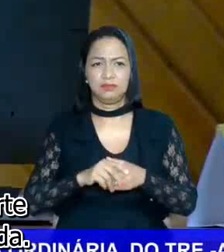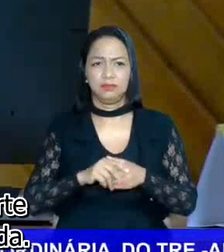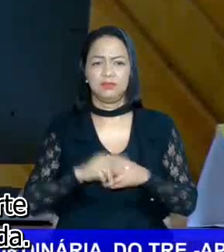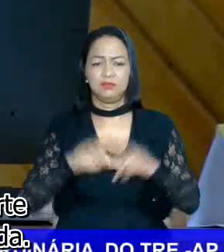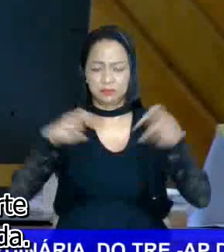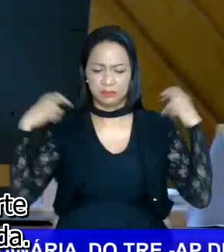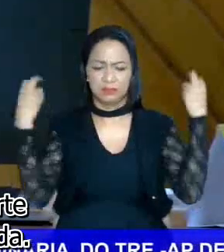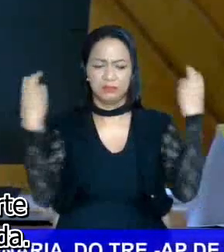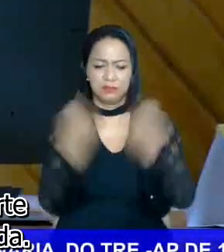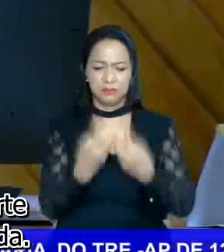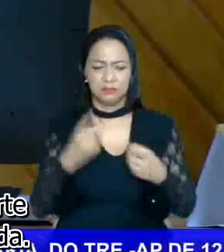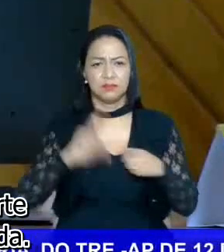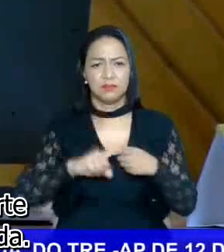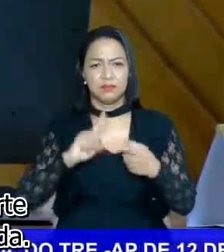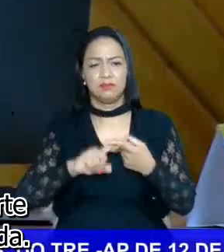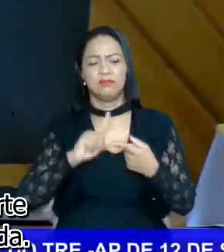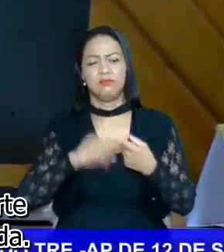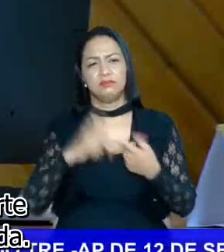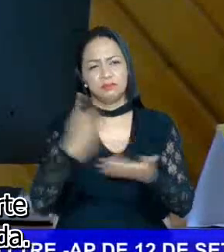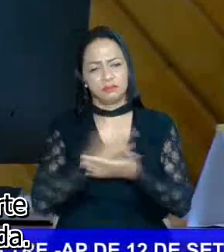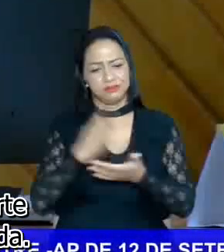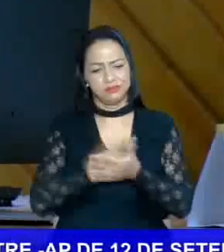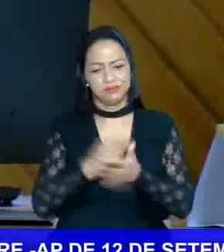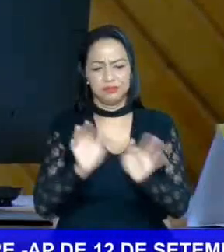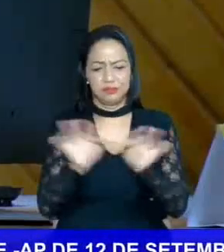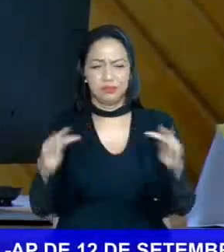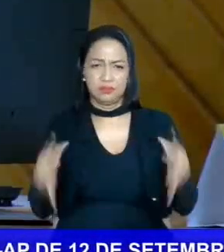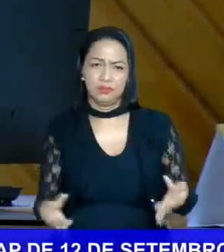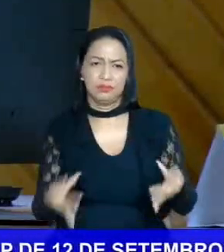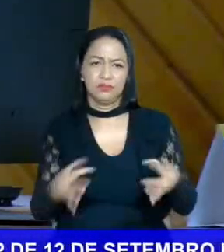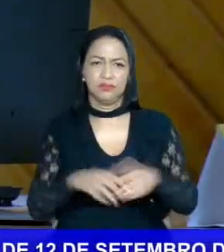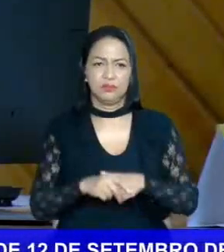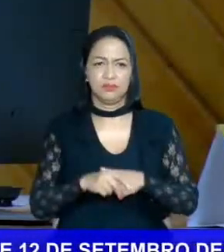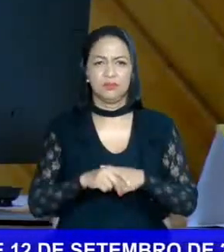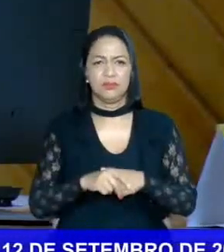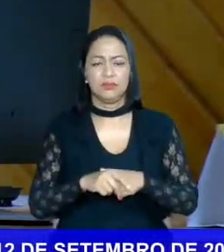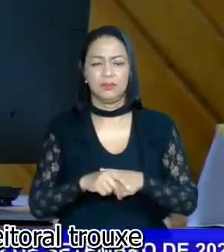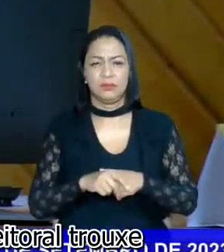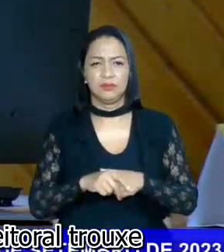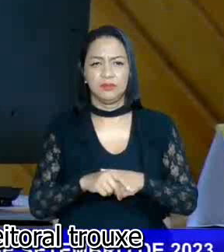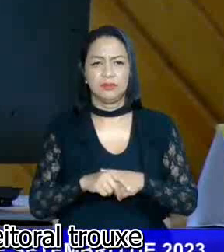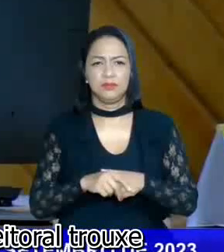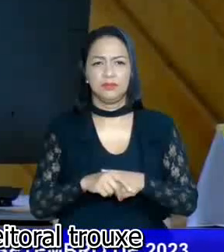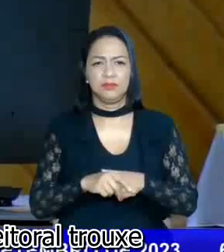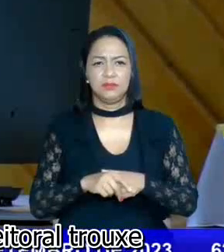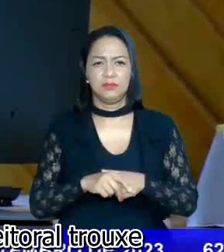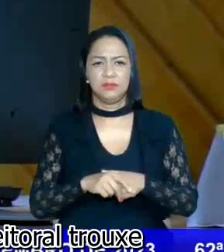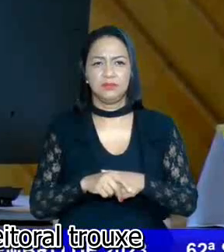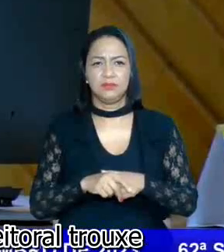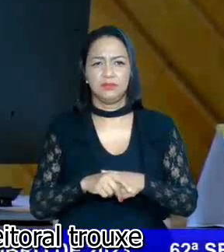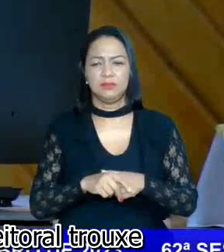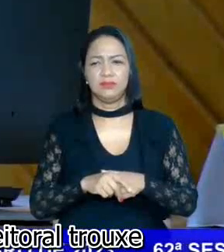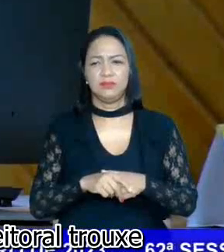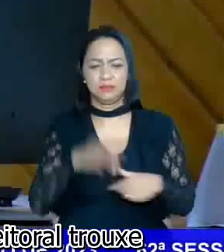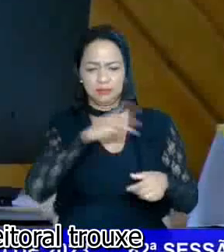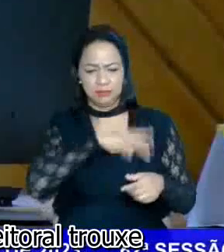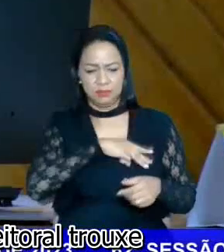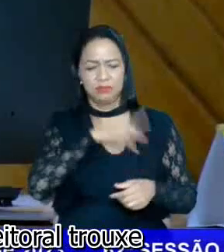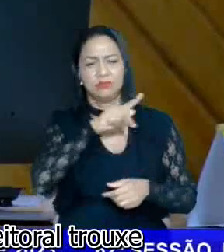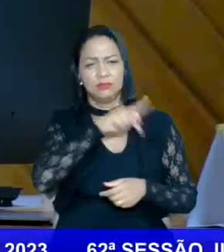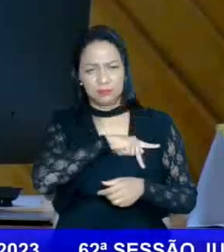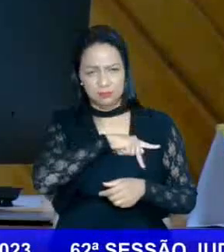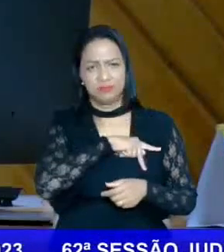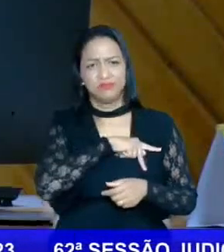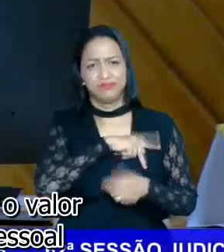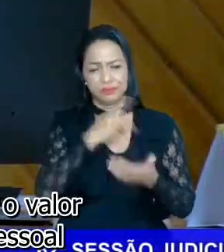Corte, também é uma falha que deve ser relativizada. Quanto às falhas apontadas pelo Ministério Público